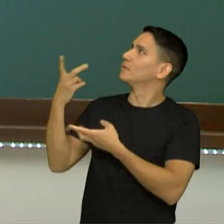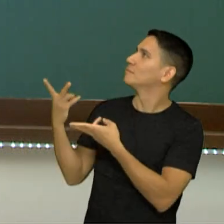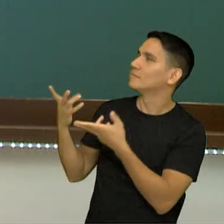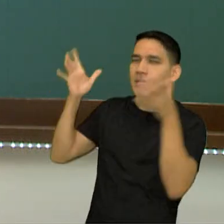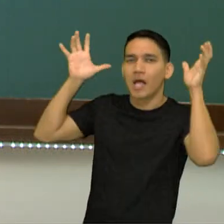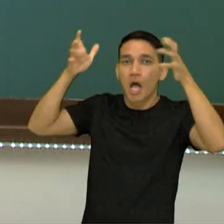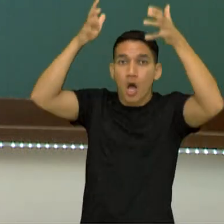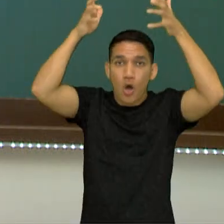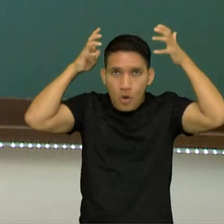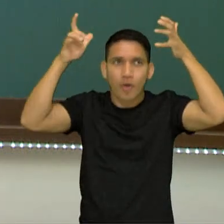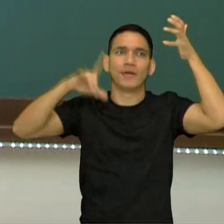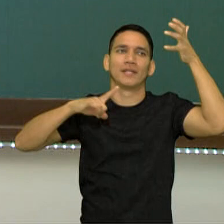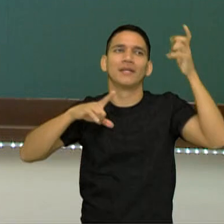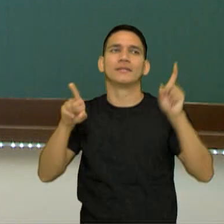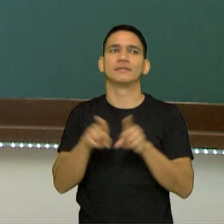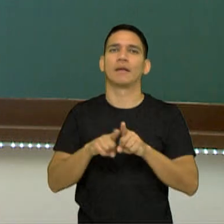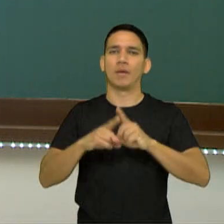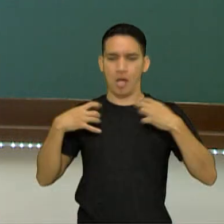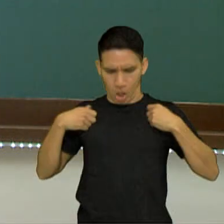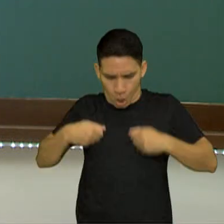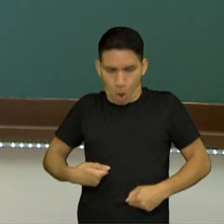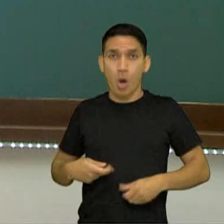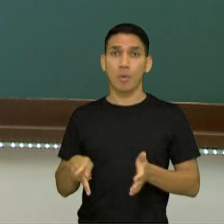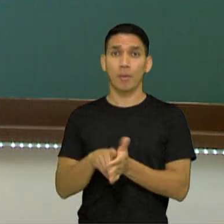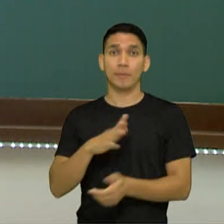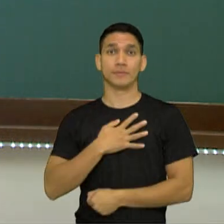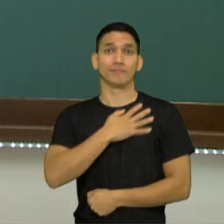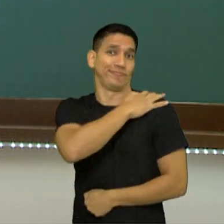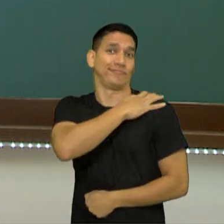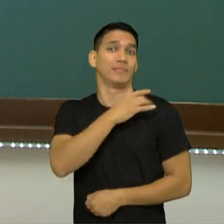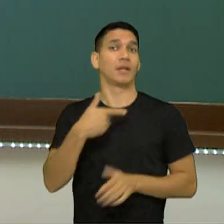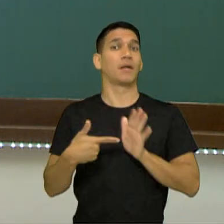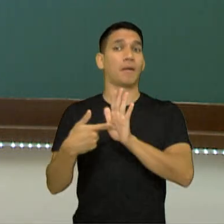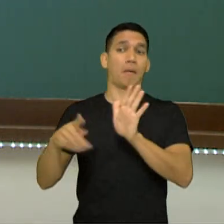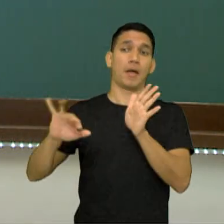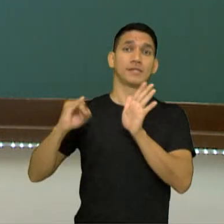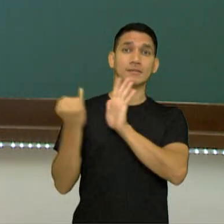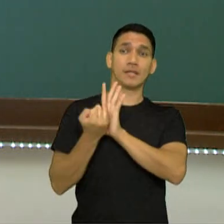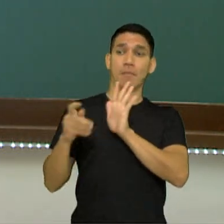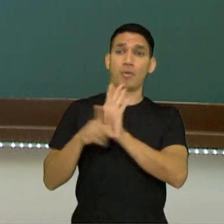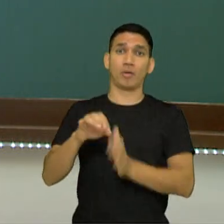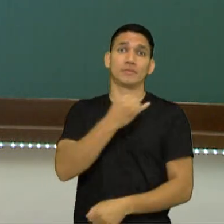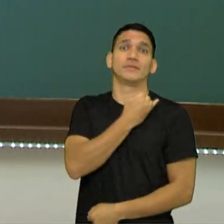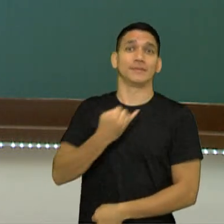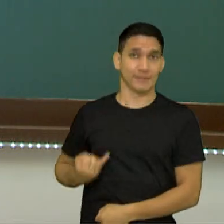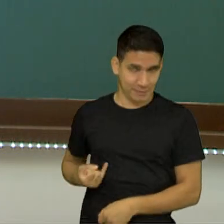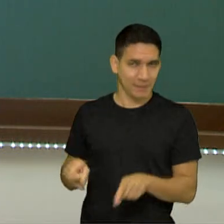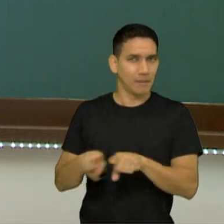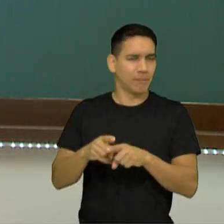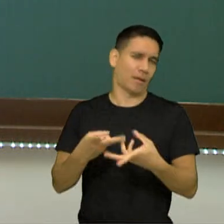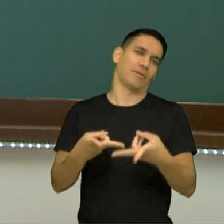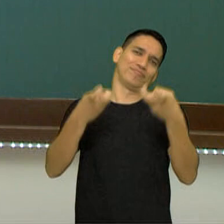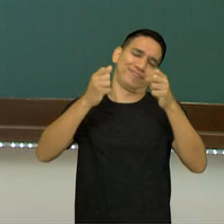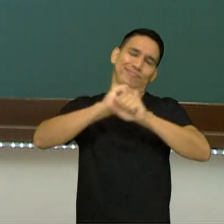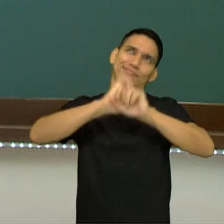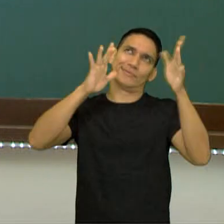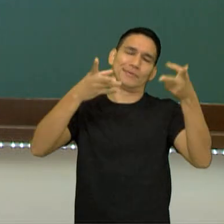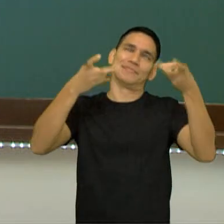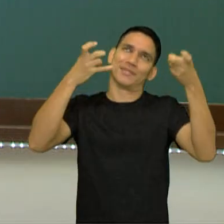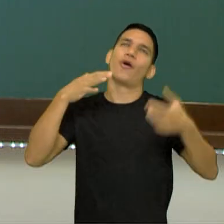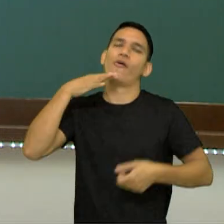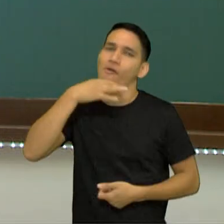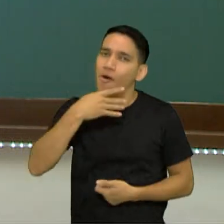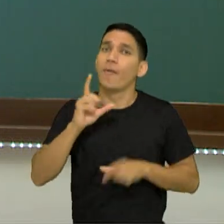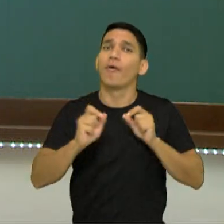por exemplo, né? E as vestes militares, né? Que identificam ele como imperador. E também tá claro também quem é o Papa, né, pessoal?